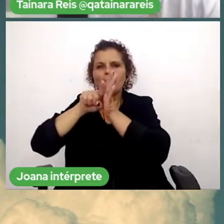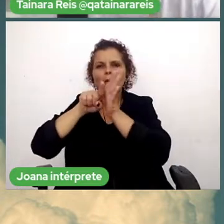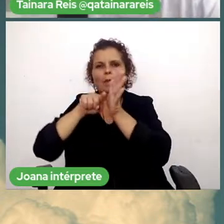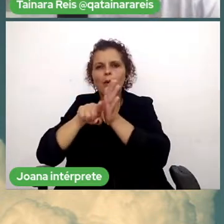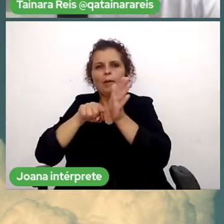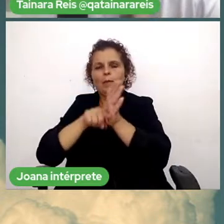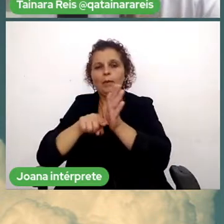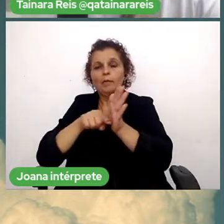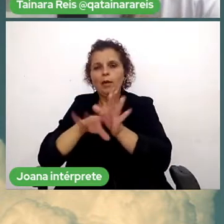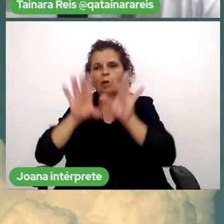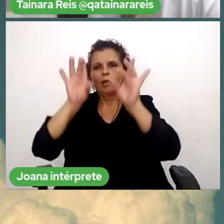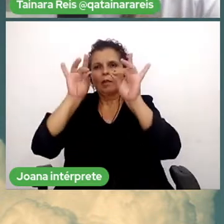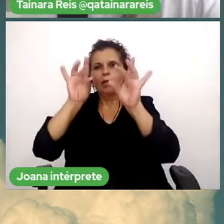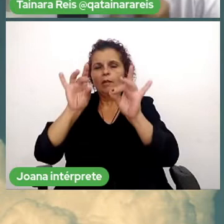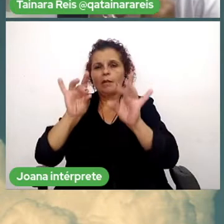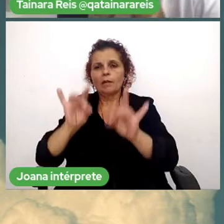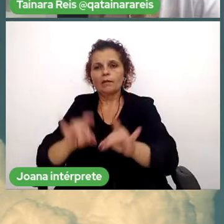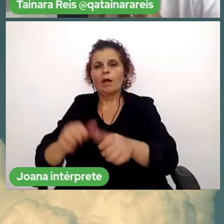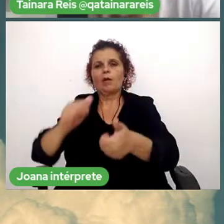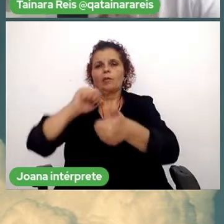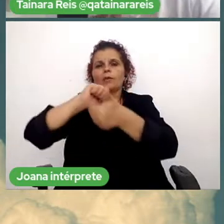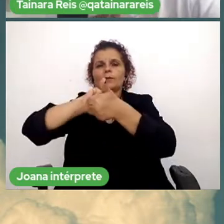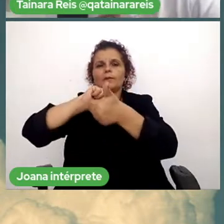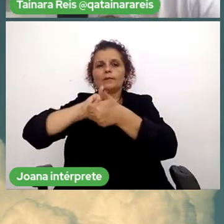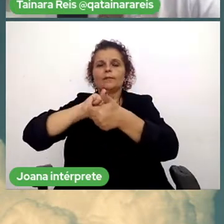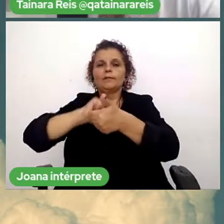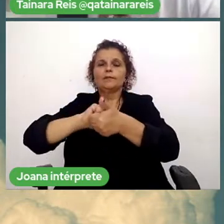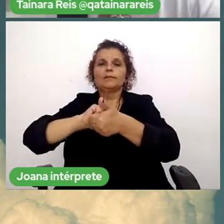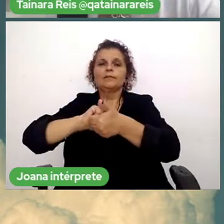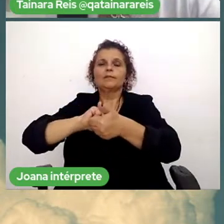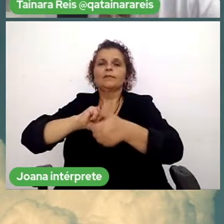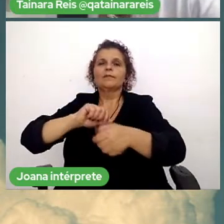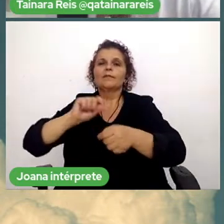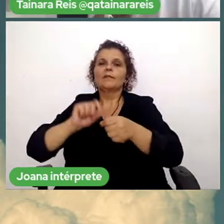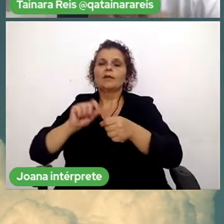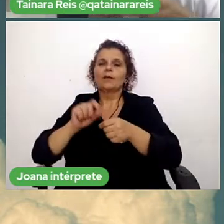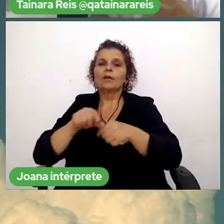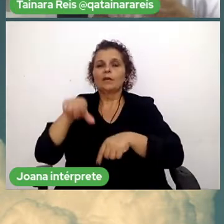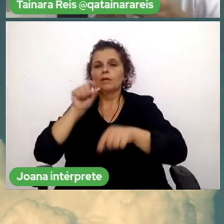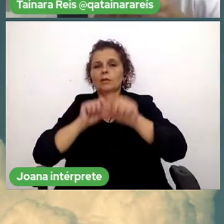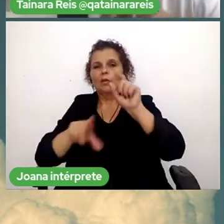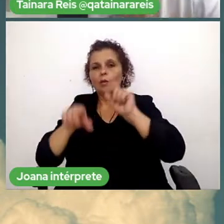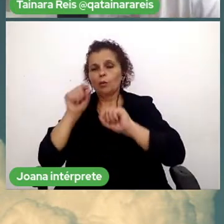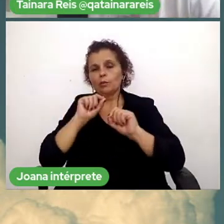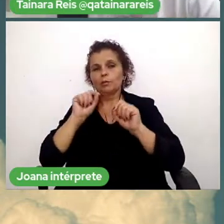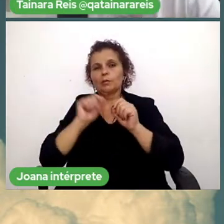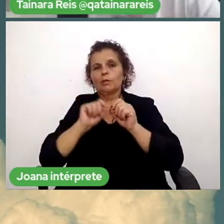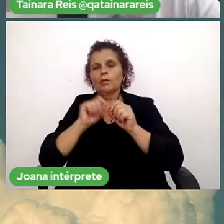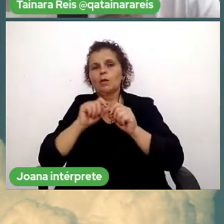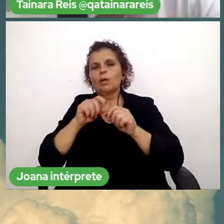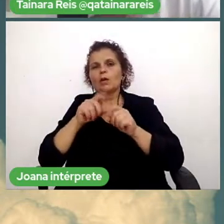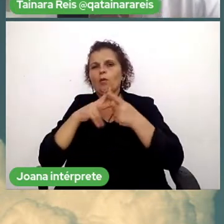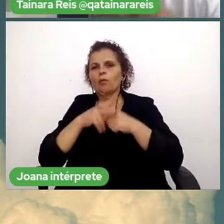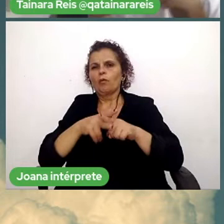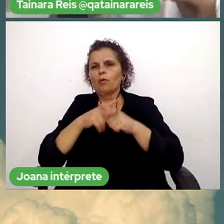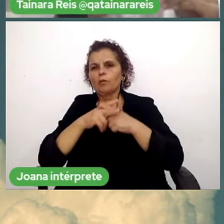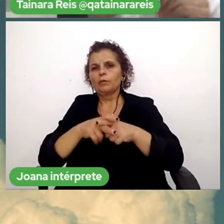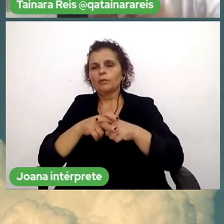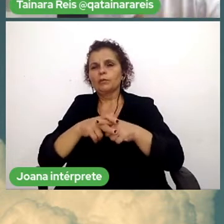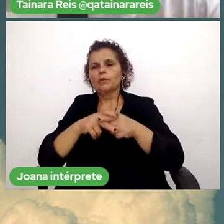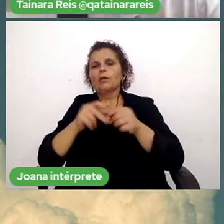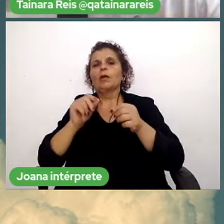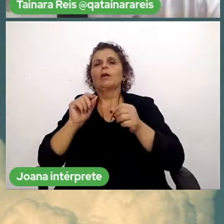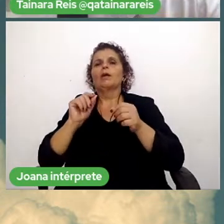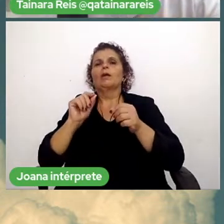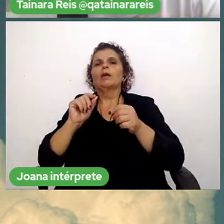criterioso com relacionado à qualidade. Então, em momentos que a gente vai fazer decisões arquiteturais, que a gente vai escolher ferramentas e frameworks, no momento